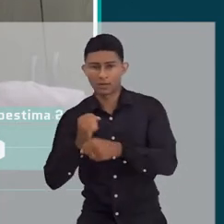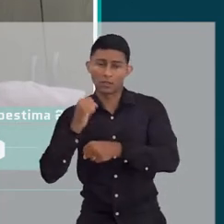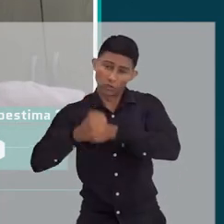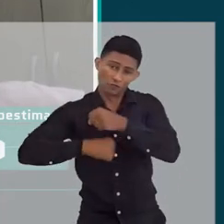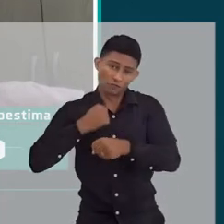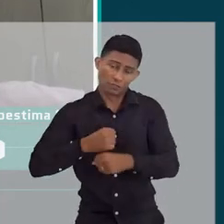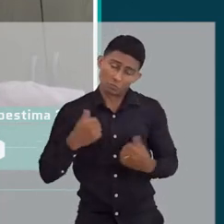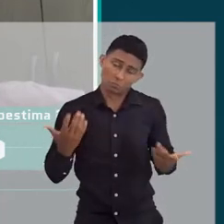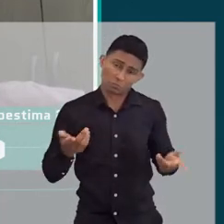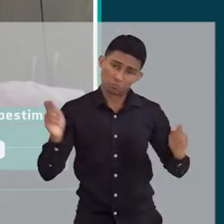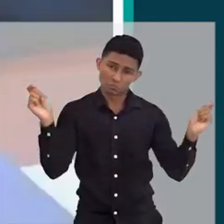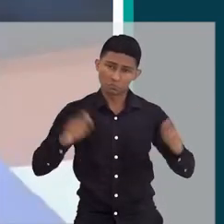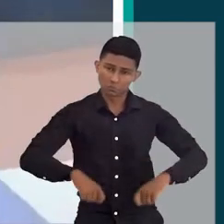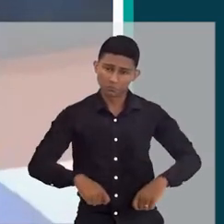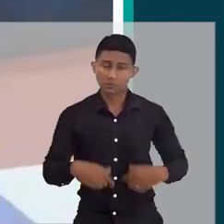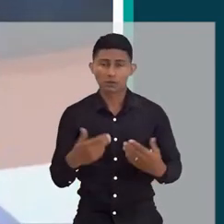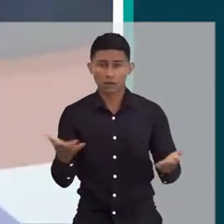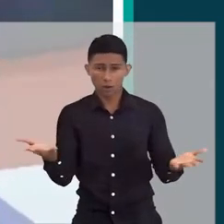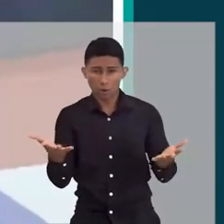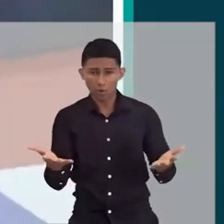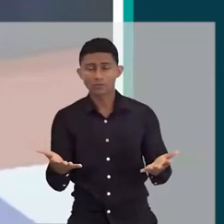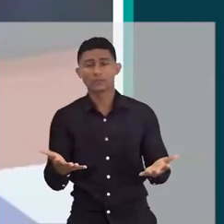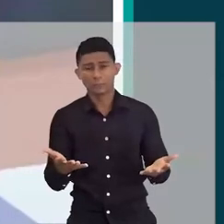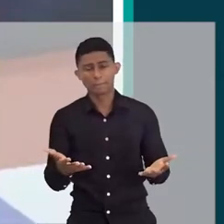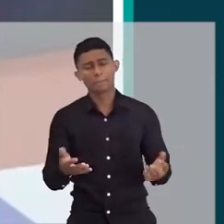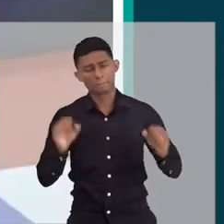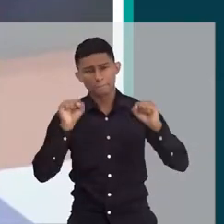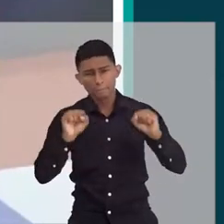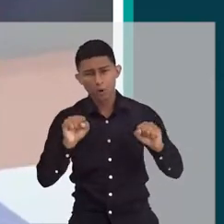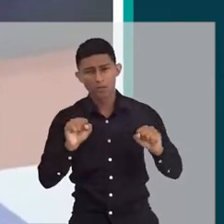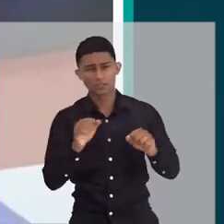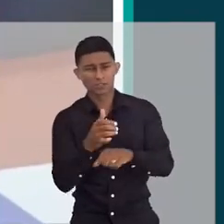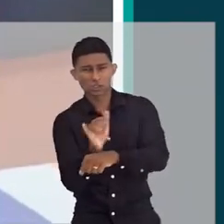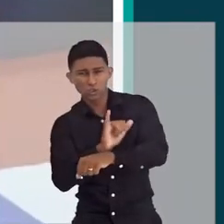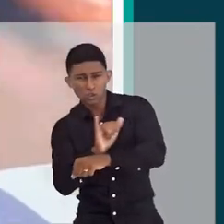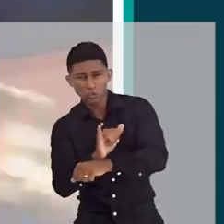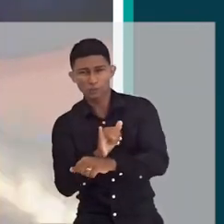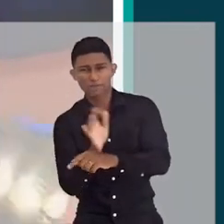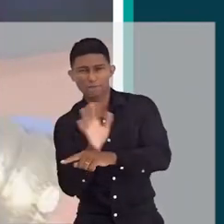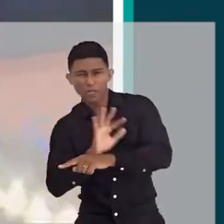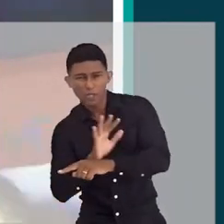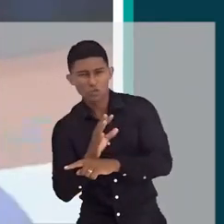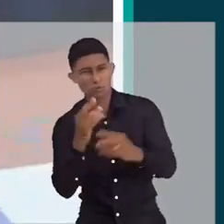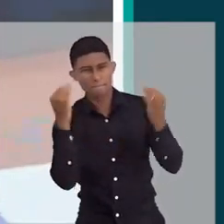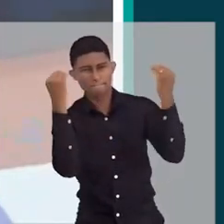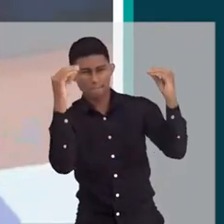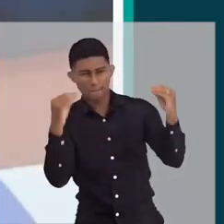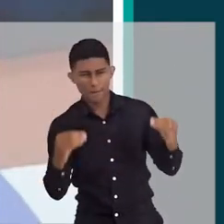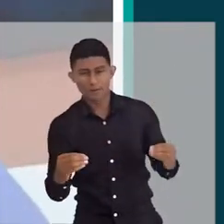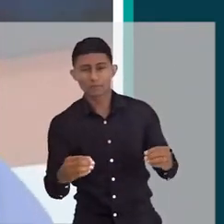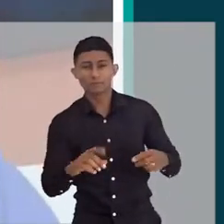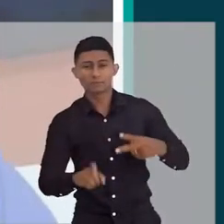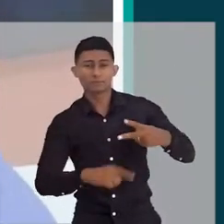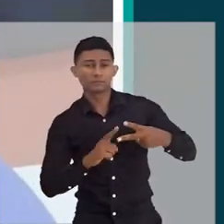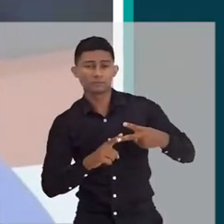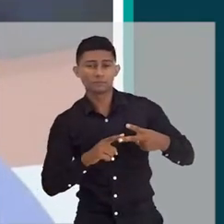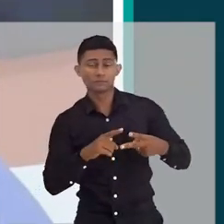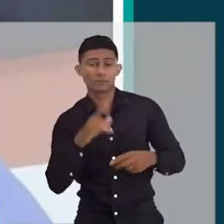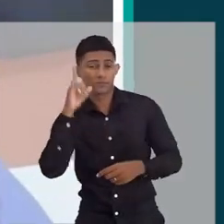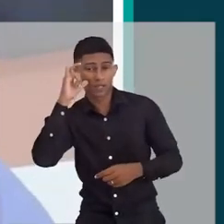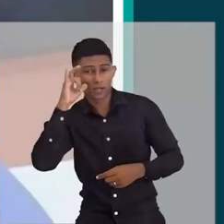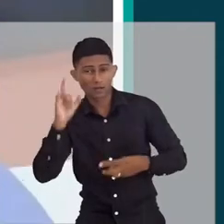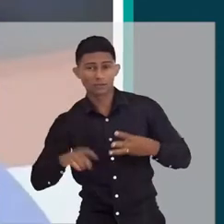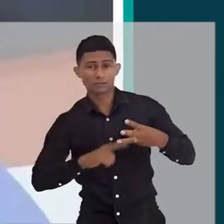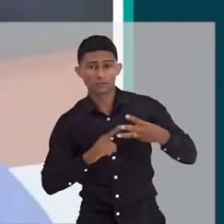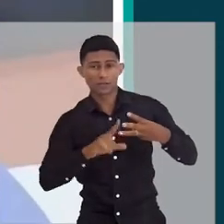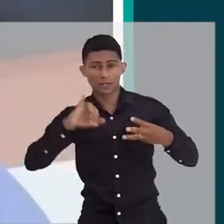no próximo ano. Então, faz sentido hoje você produzir lá. Faz sentido você produzir no Instagram e LinkedIn?